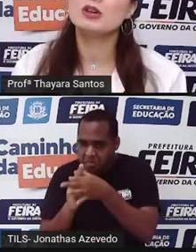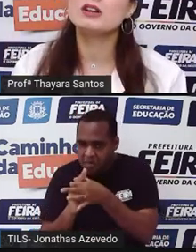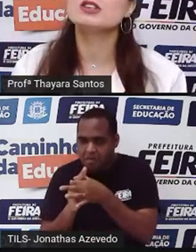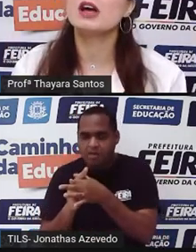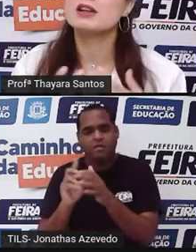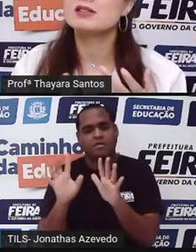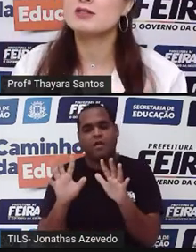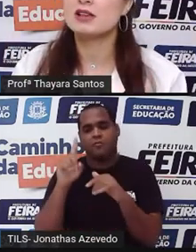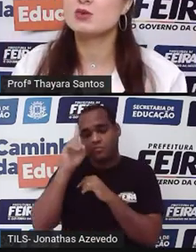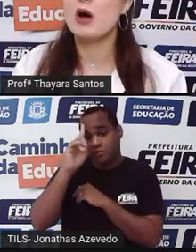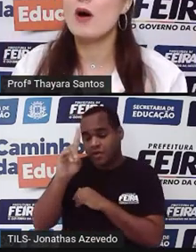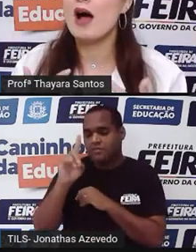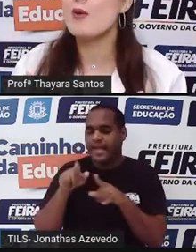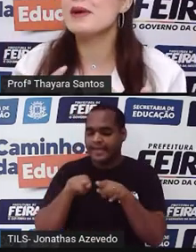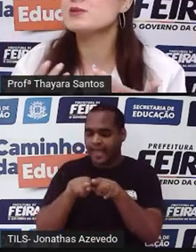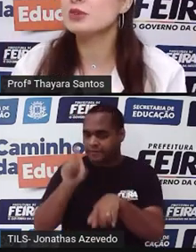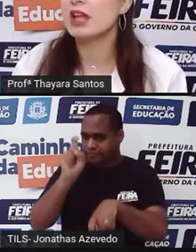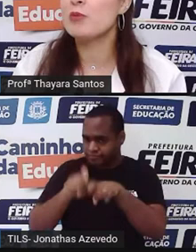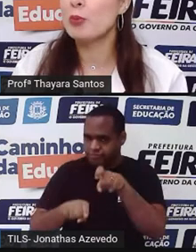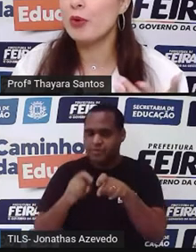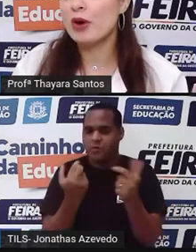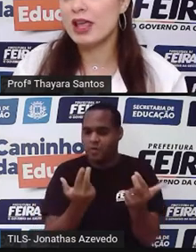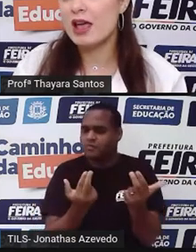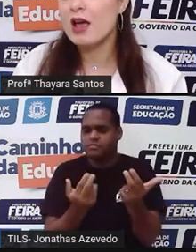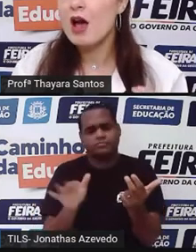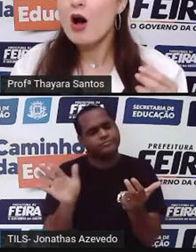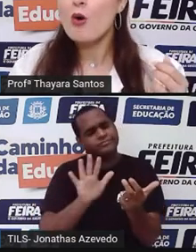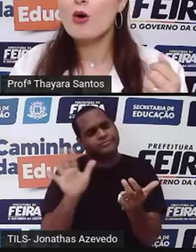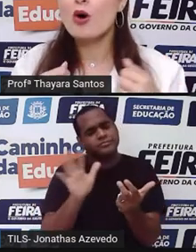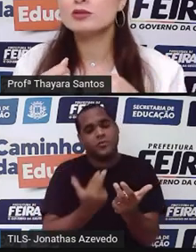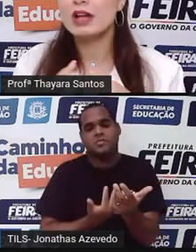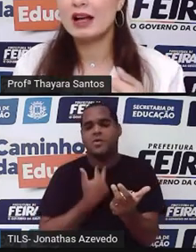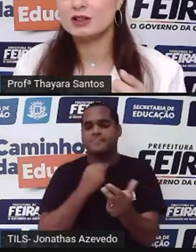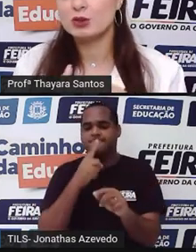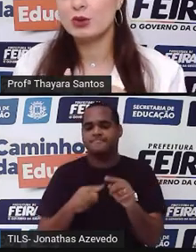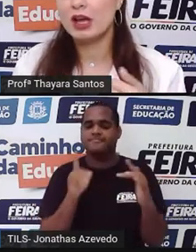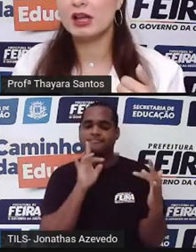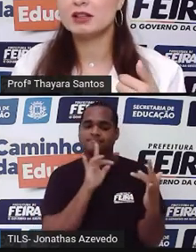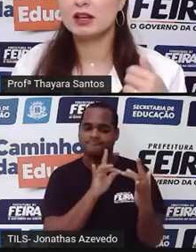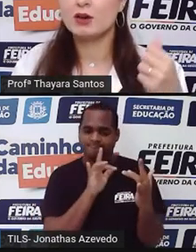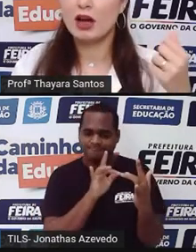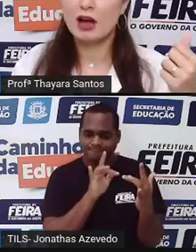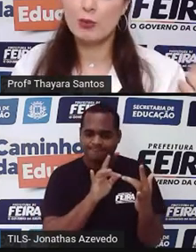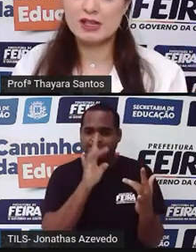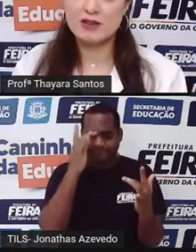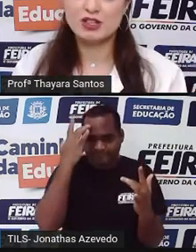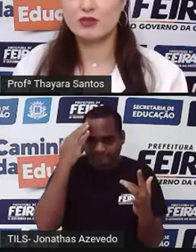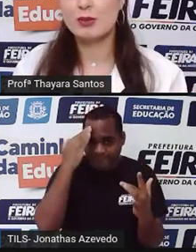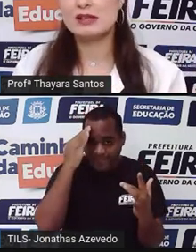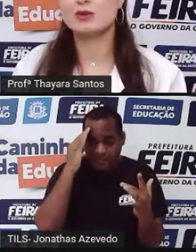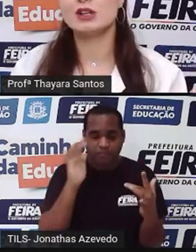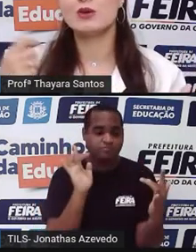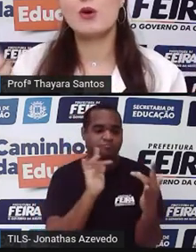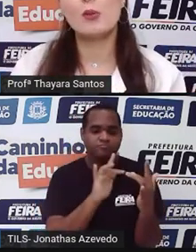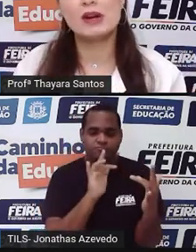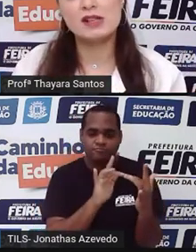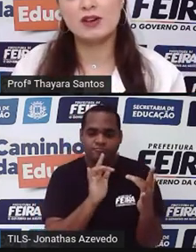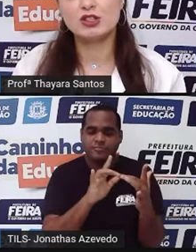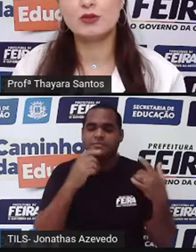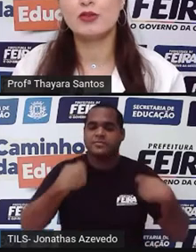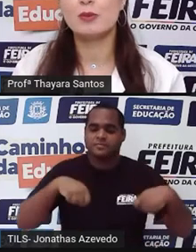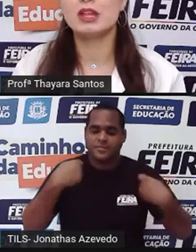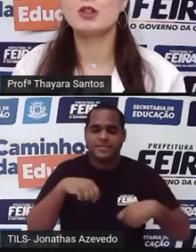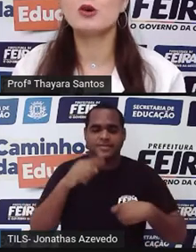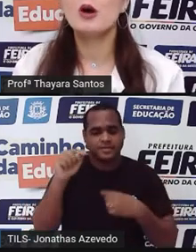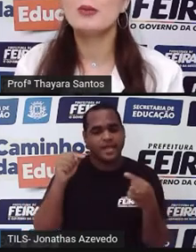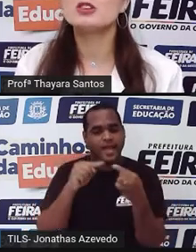ali durante a relação sexual ao mesmo tempo porque o contato entre ao preservativo masculino com